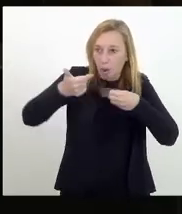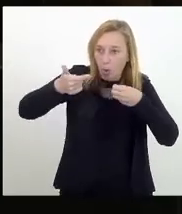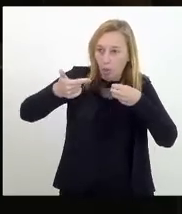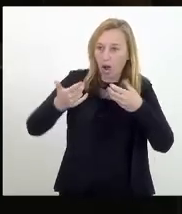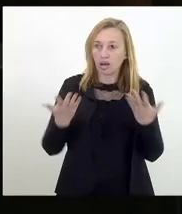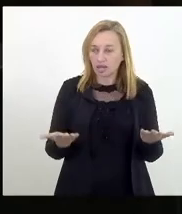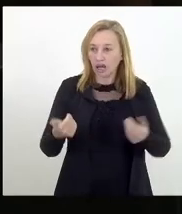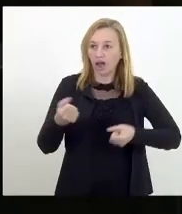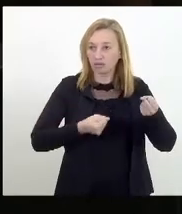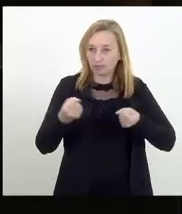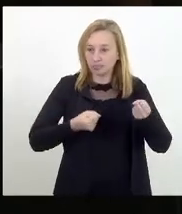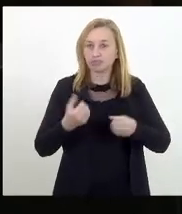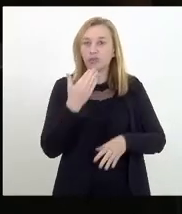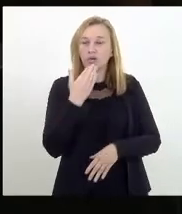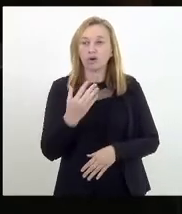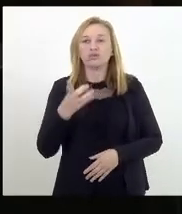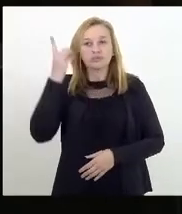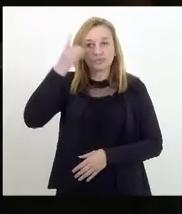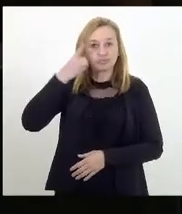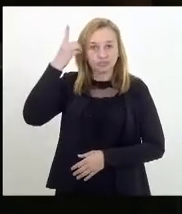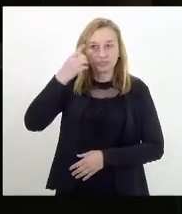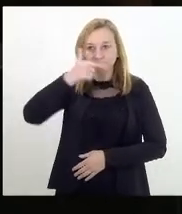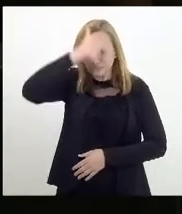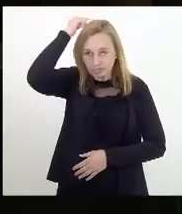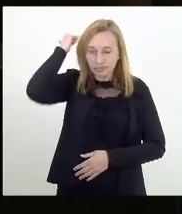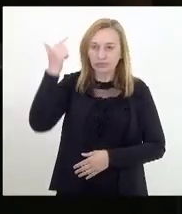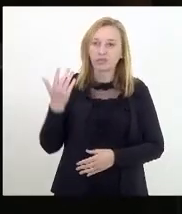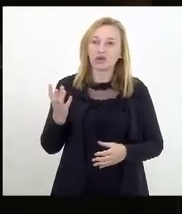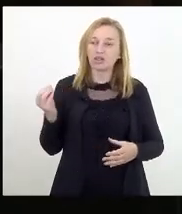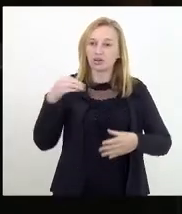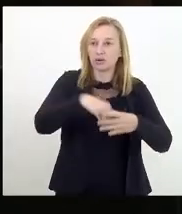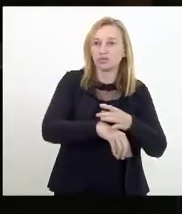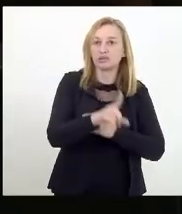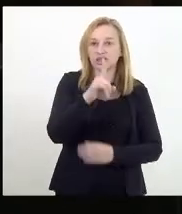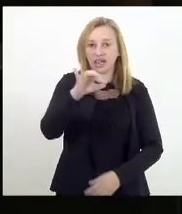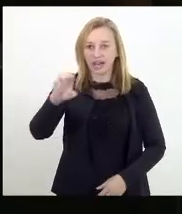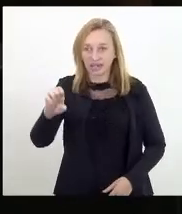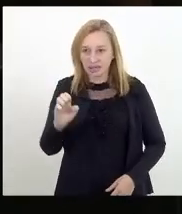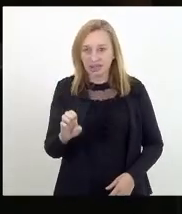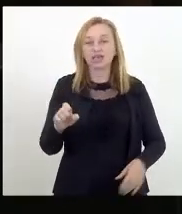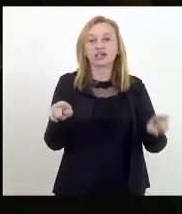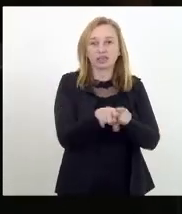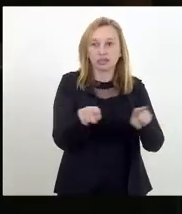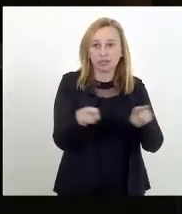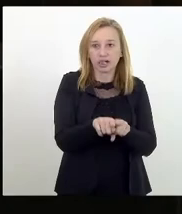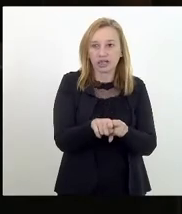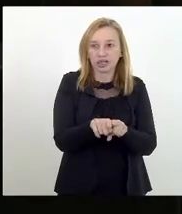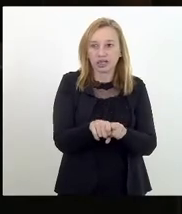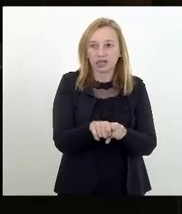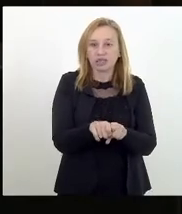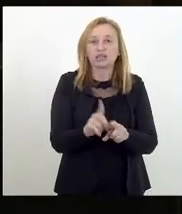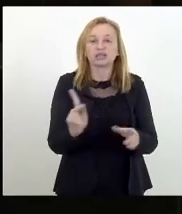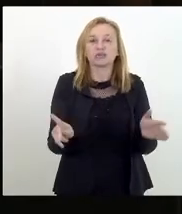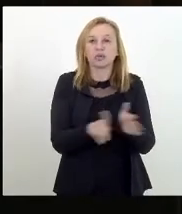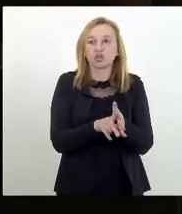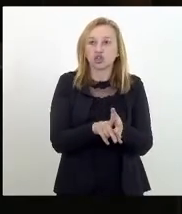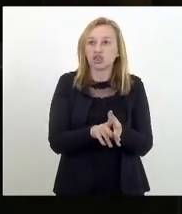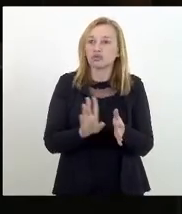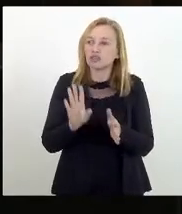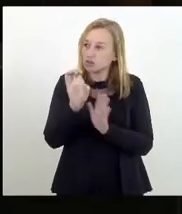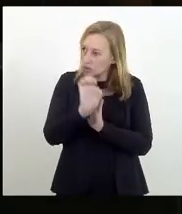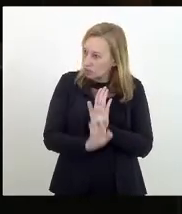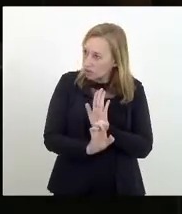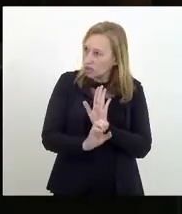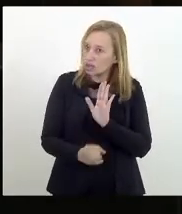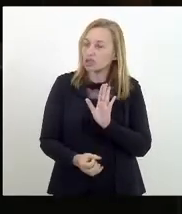Deputado Luiz Paulo incluiu o degase também É nesse nesse projeto fez uma